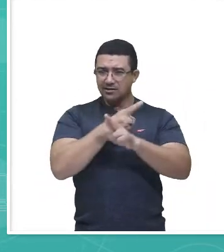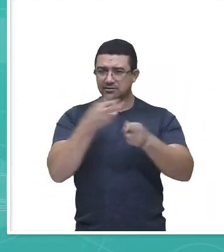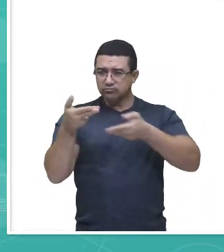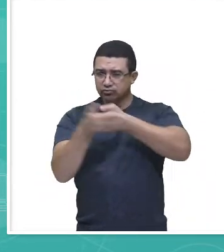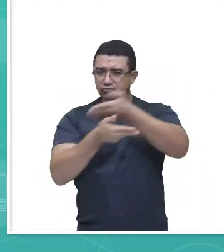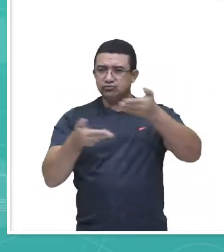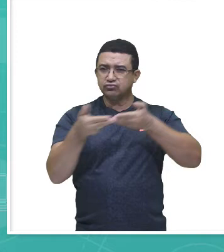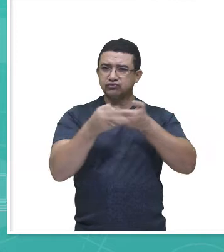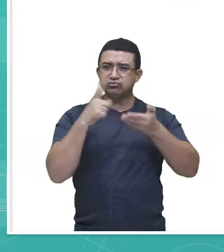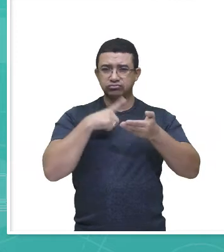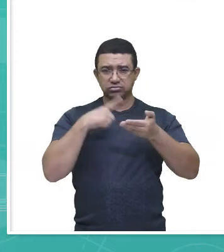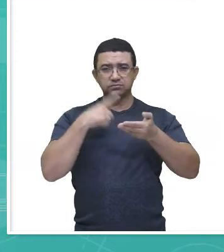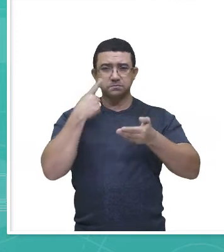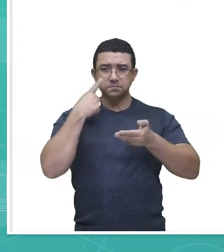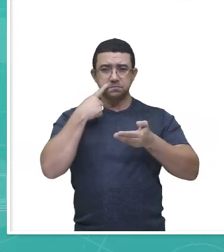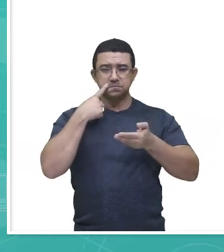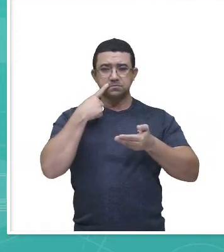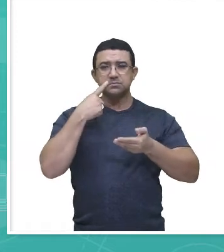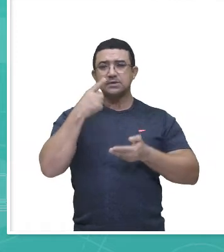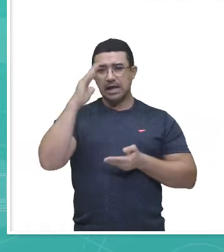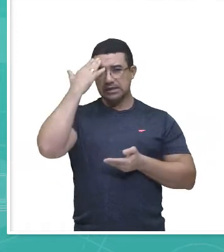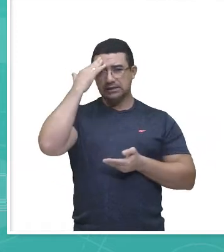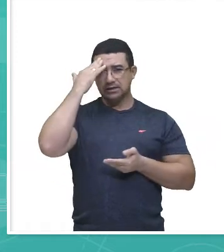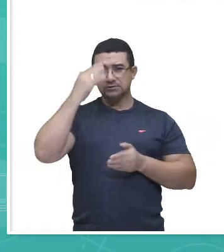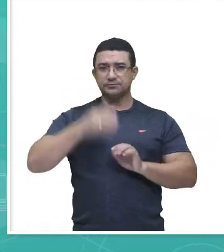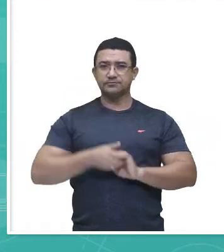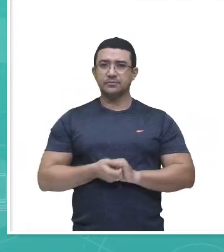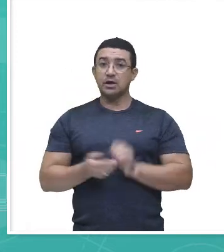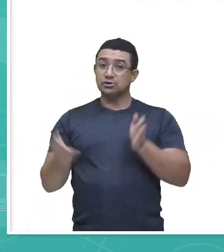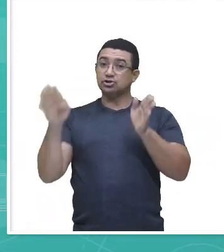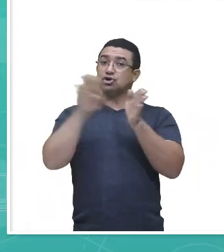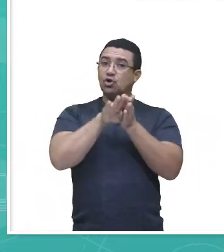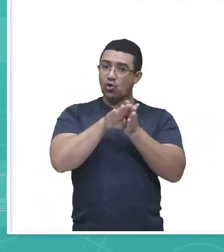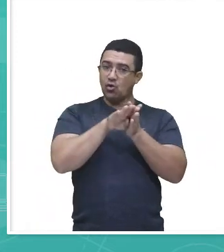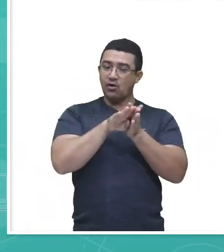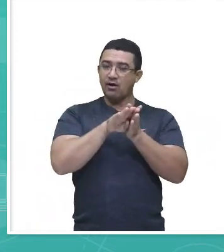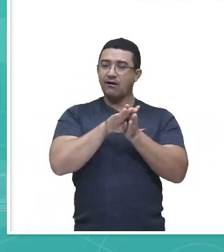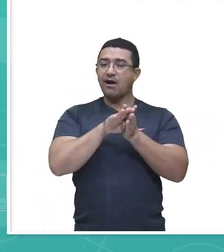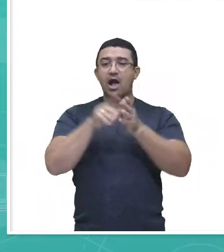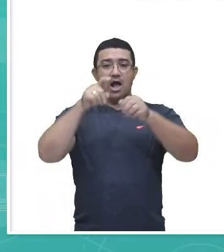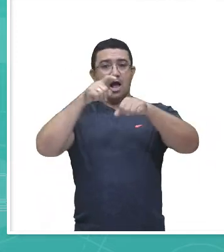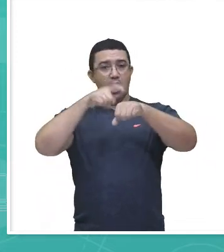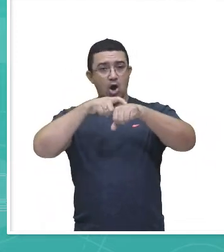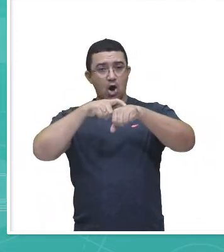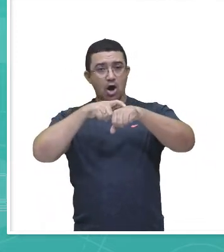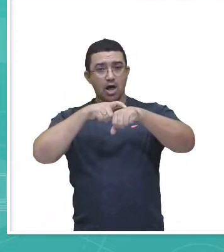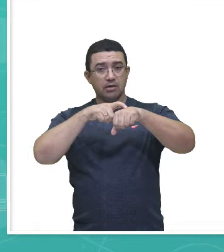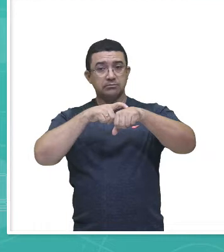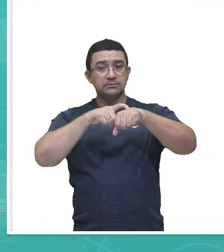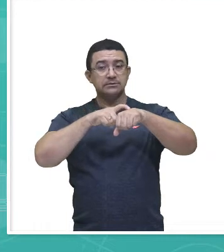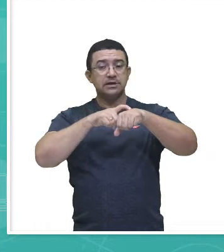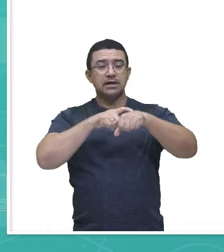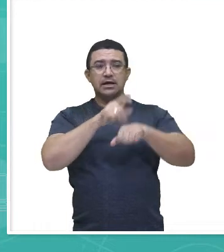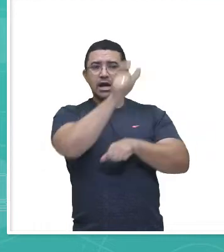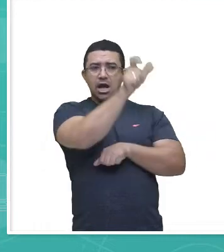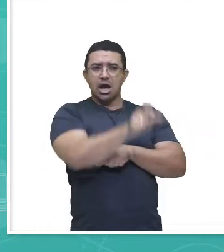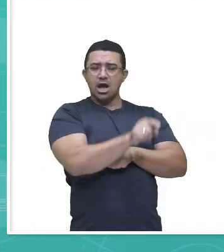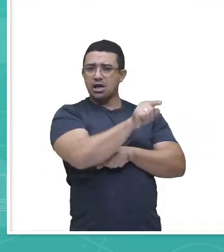agora, o mesmo texto, veja, chegou a hora e ele não